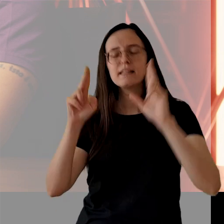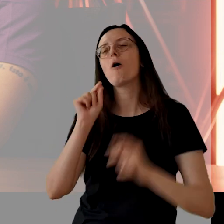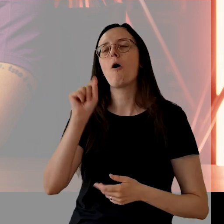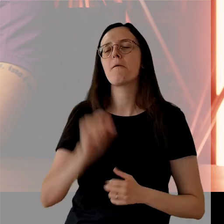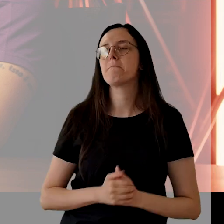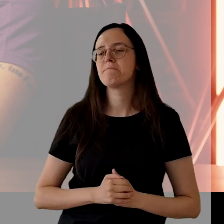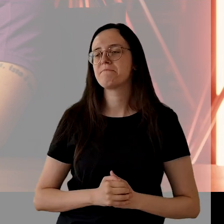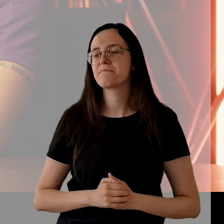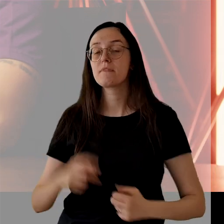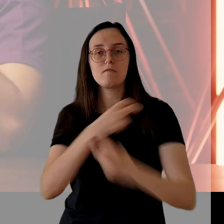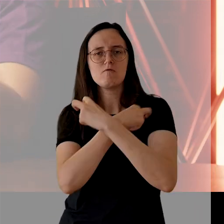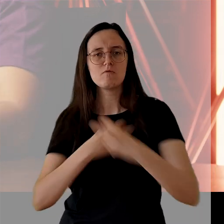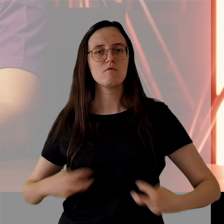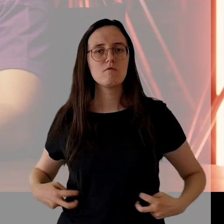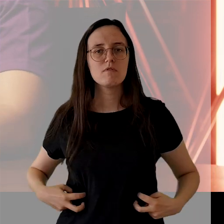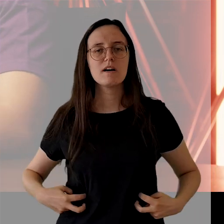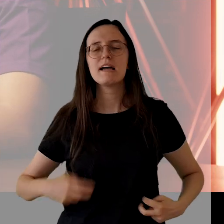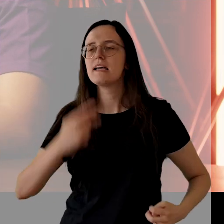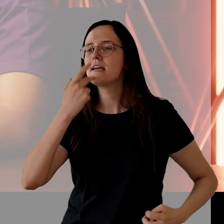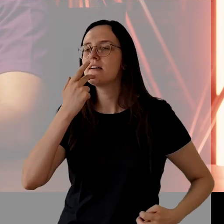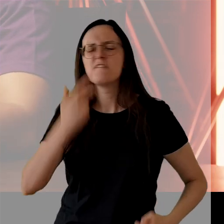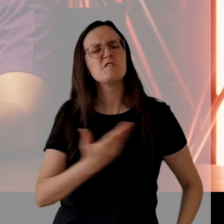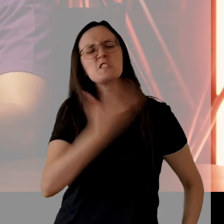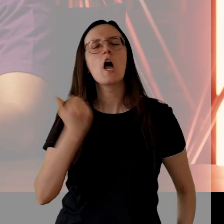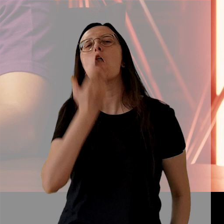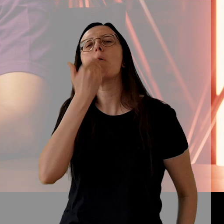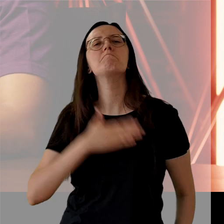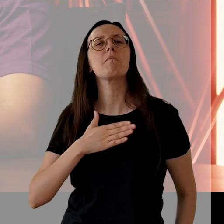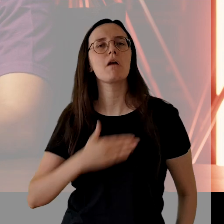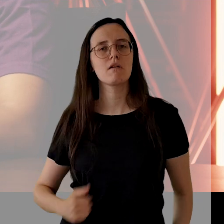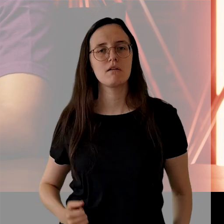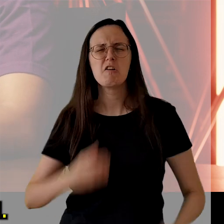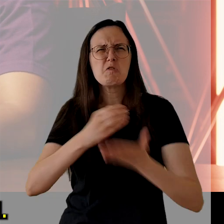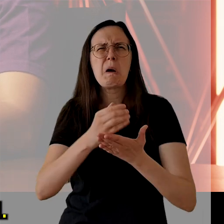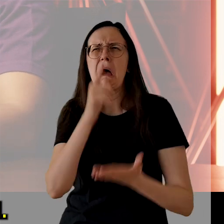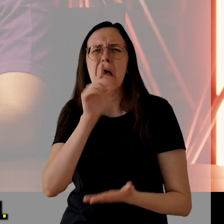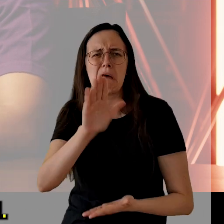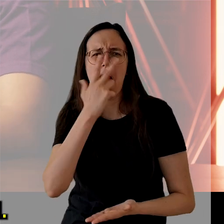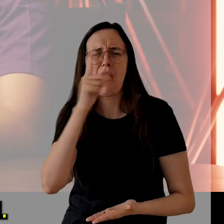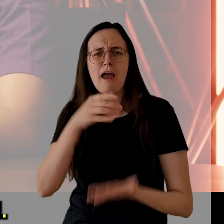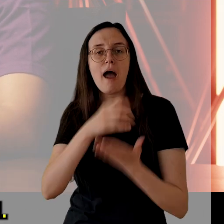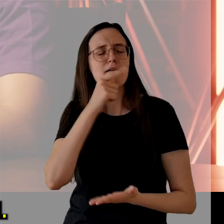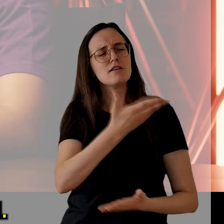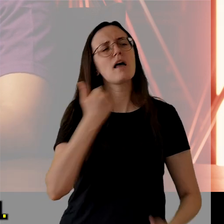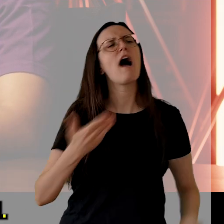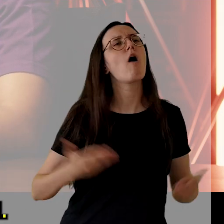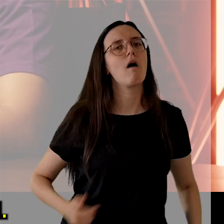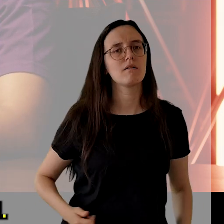um cangaceiro exige que ela traga um prato de comida para ele, assim, um copo d'água, se não me engano. Fala, me traz um copo d'água agora e